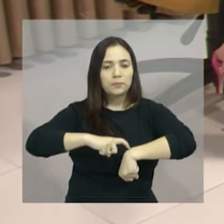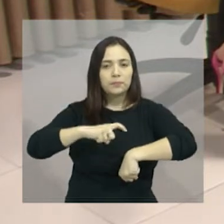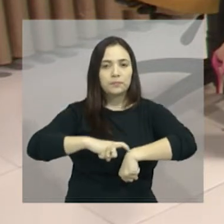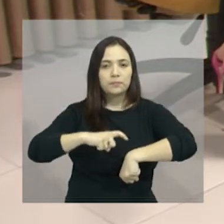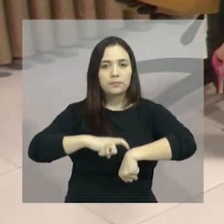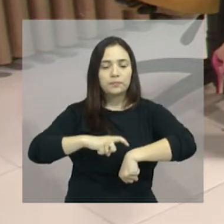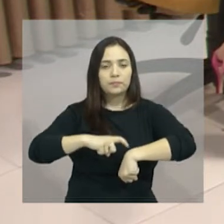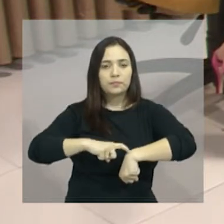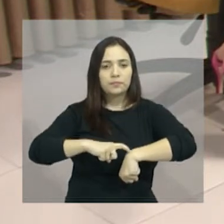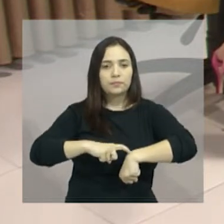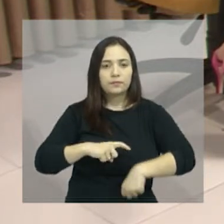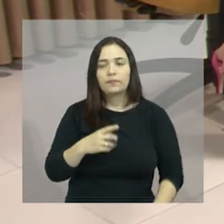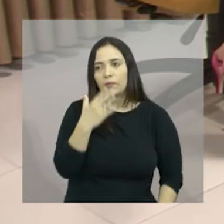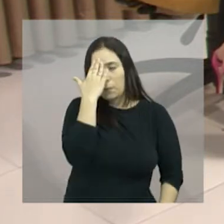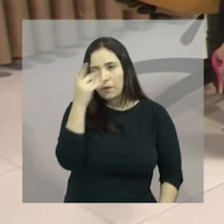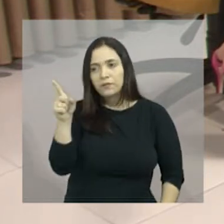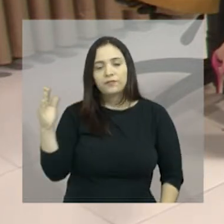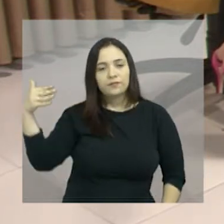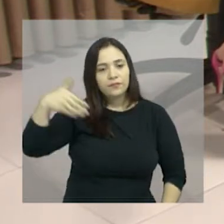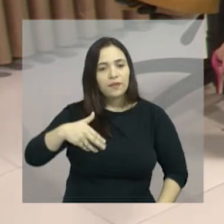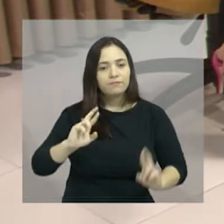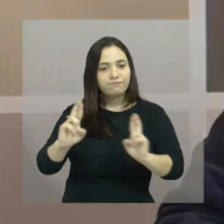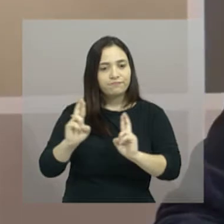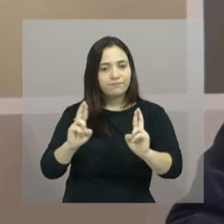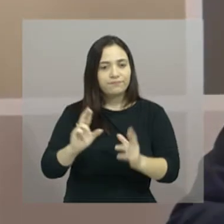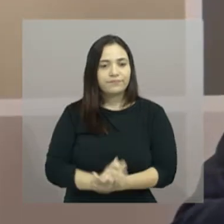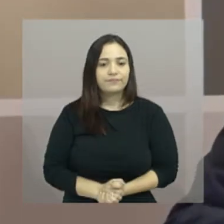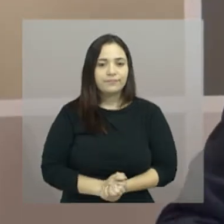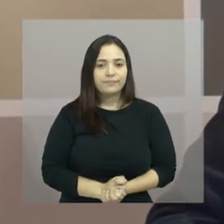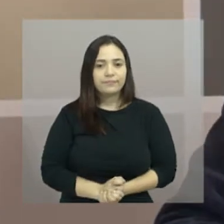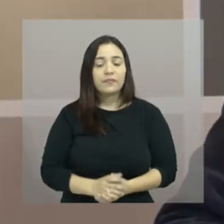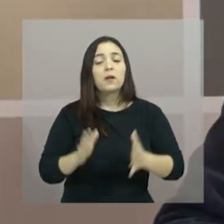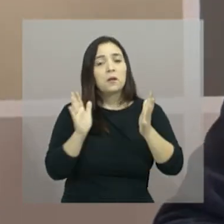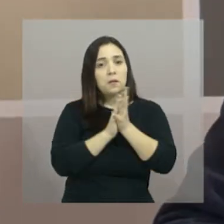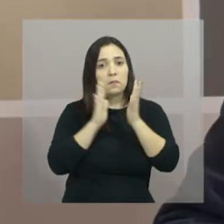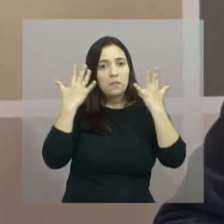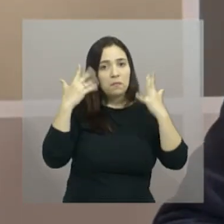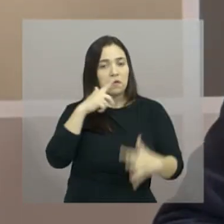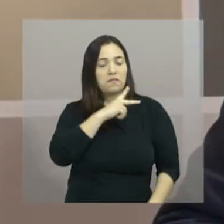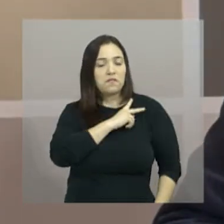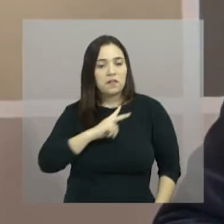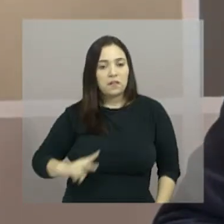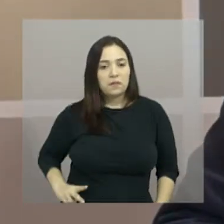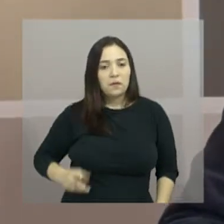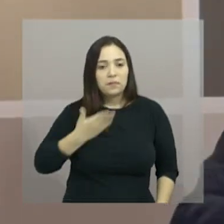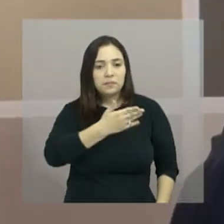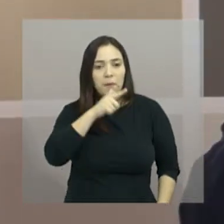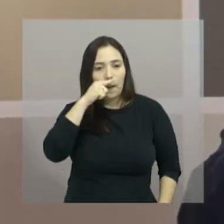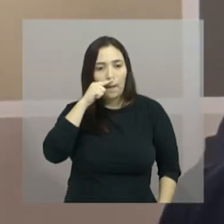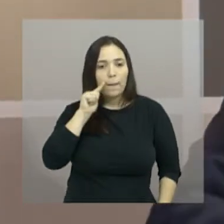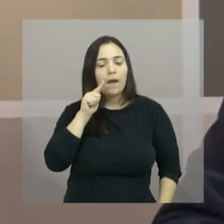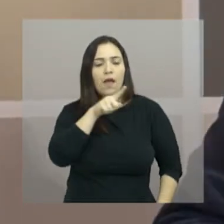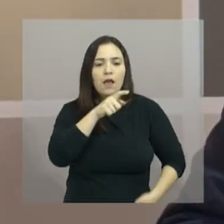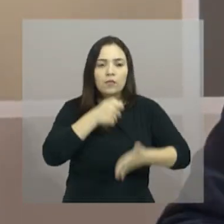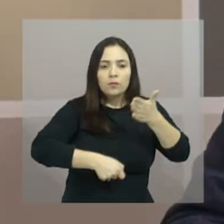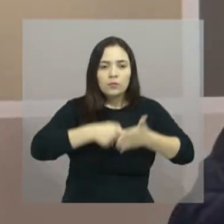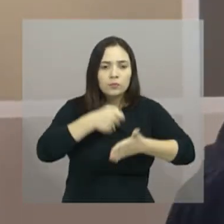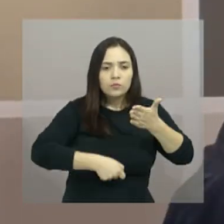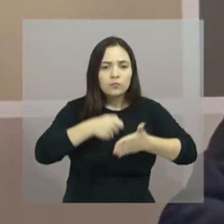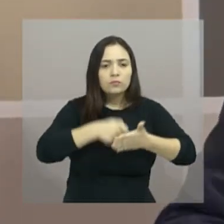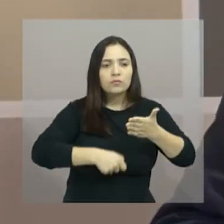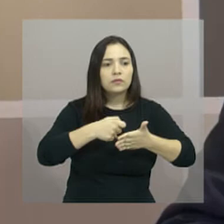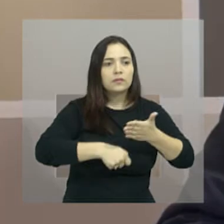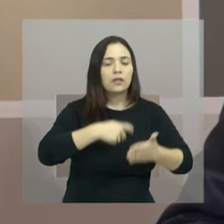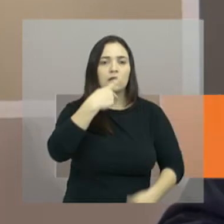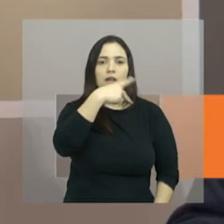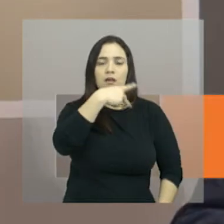possível. Mais uma vez, obrigada pela sua participação. Eu que agradeço, queria parabenizar o vereador, uma pessoa que tem um empenho e tem uma visão, e